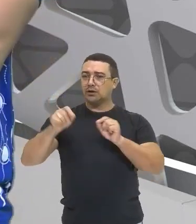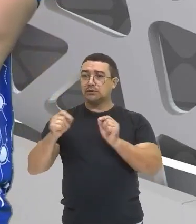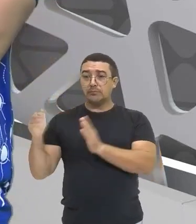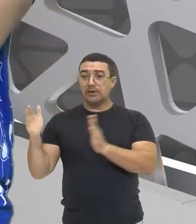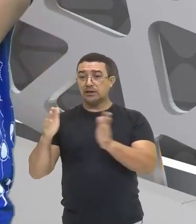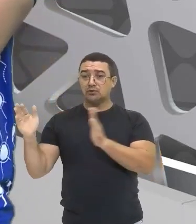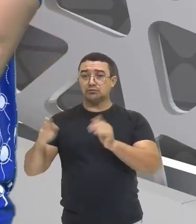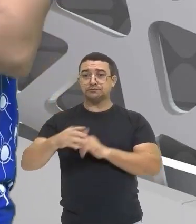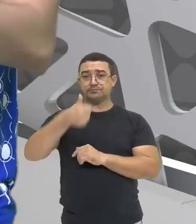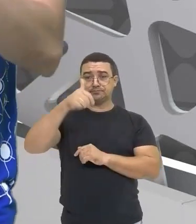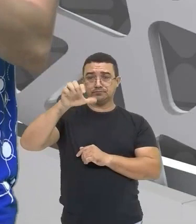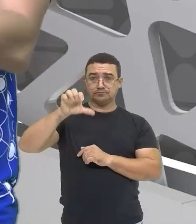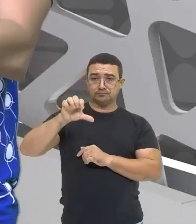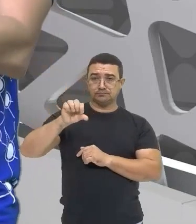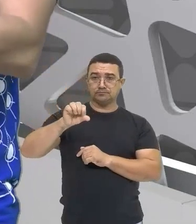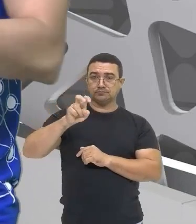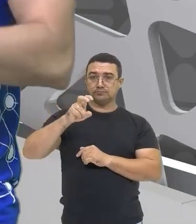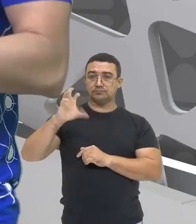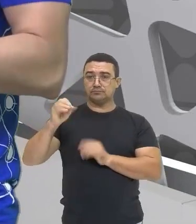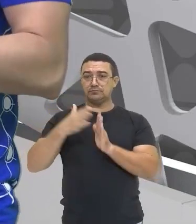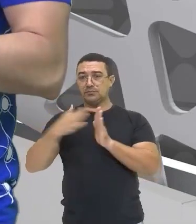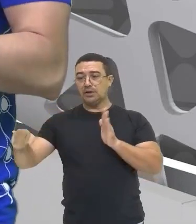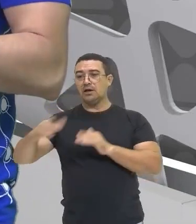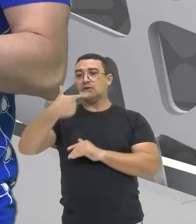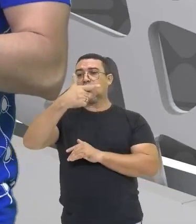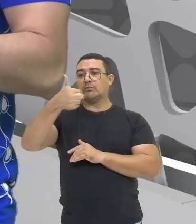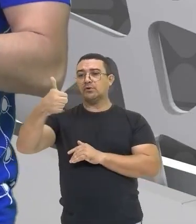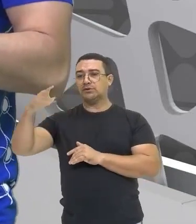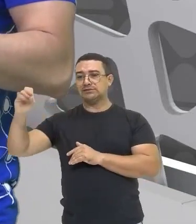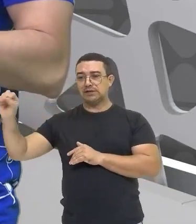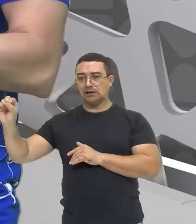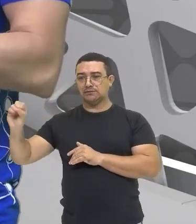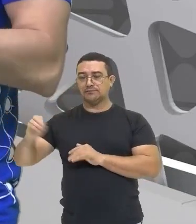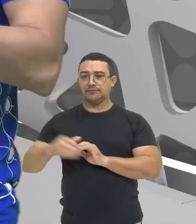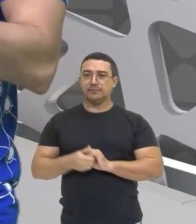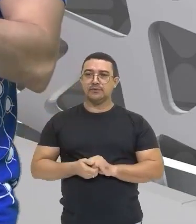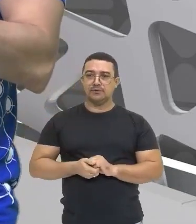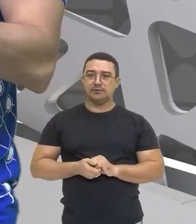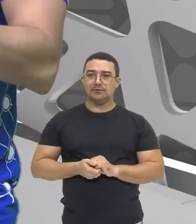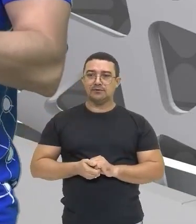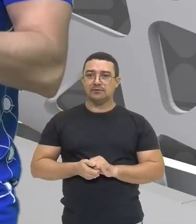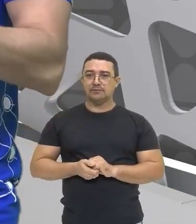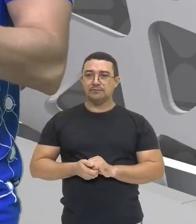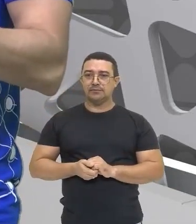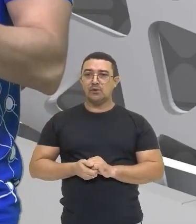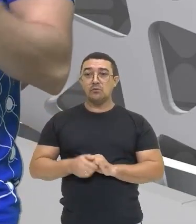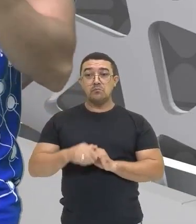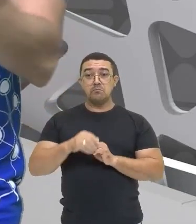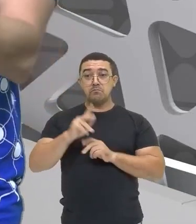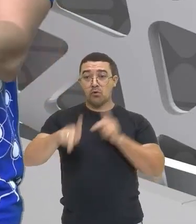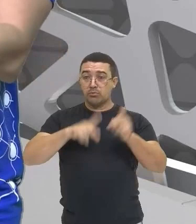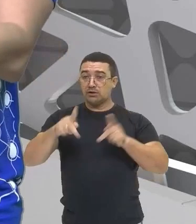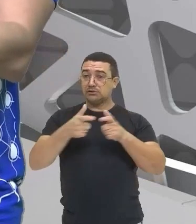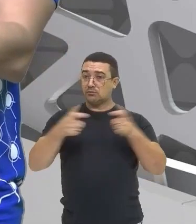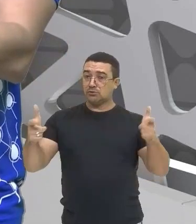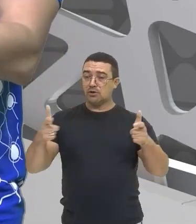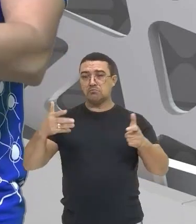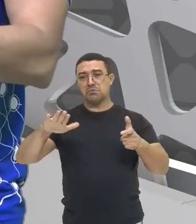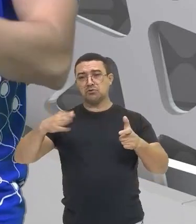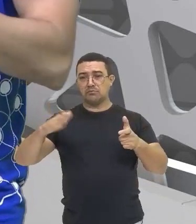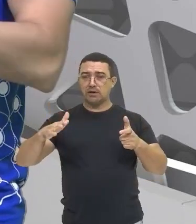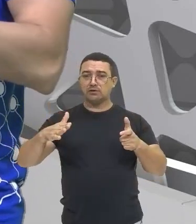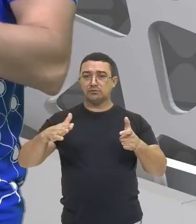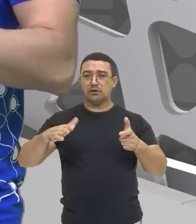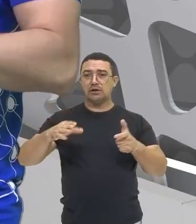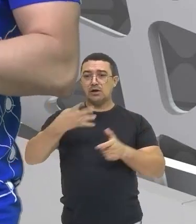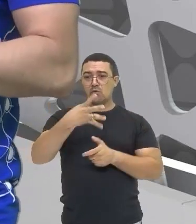até 2100. Por isso o valor a taxa de crescimento da população mundial, a média de crescimento,